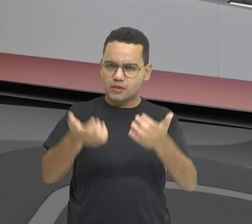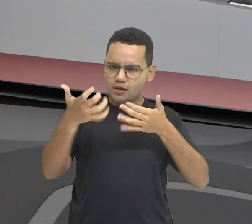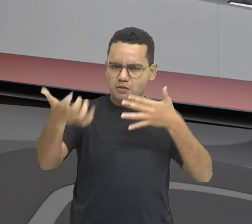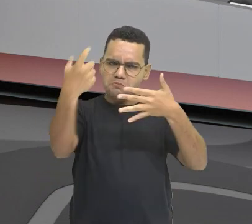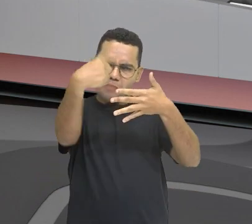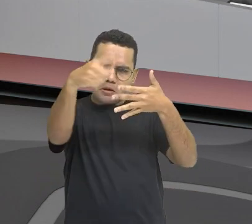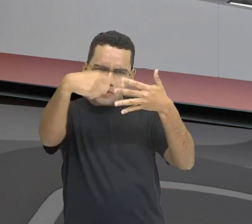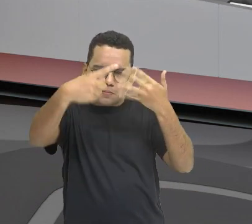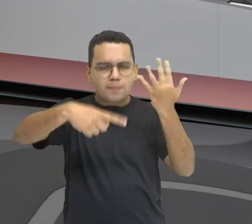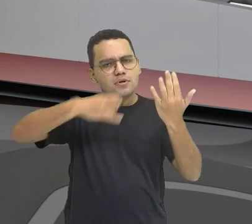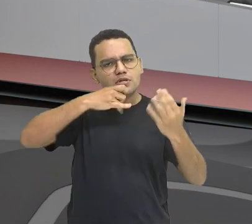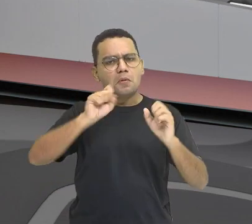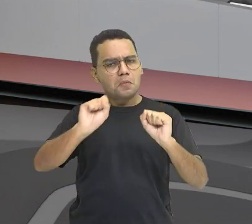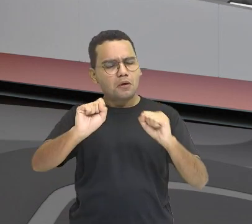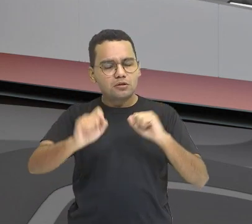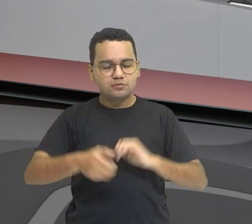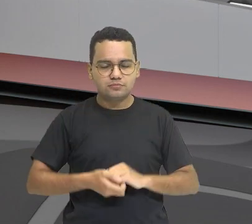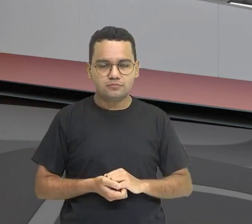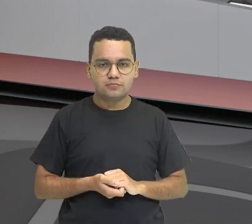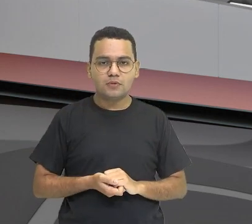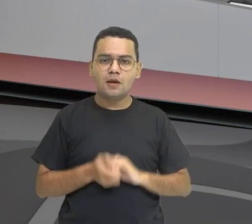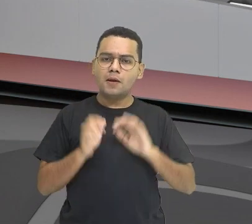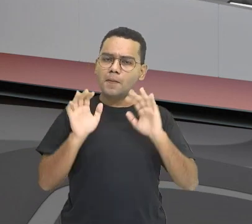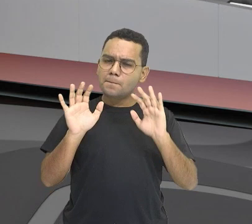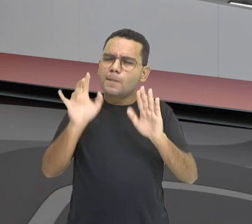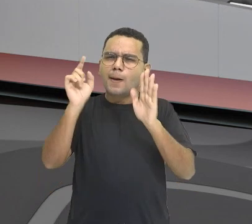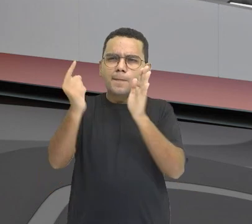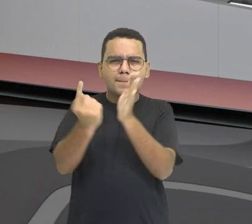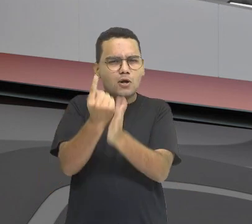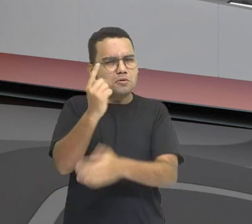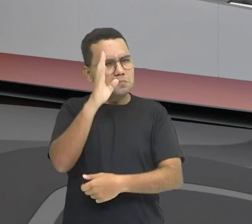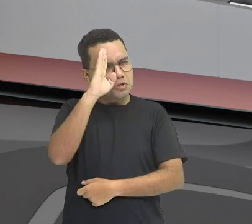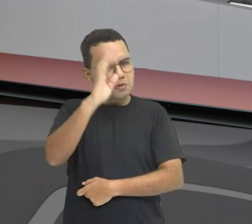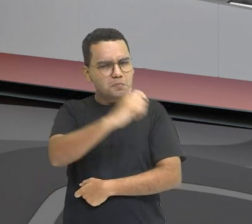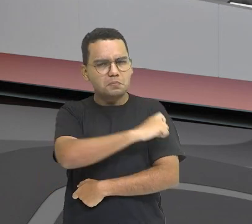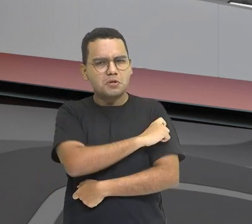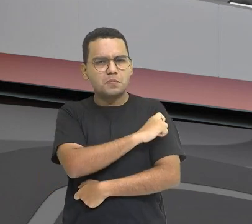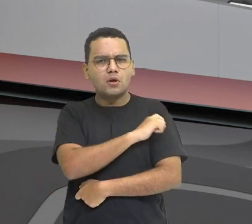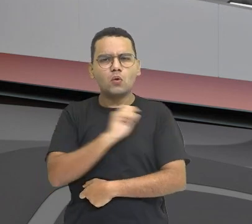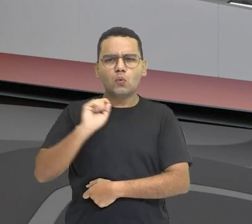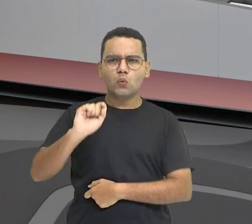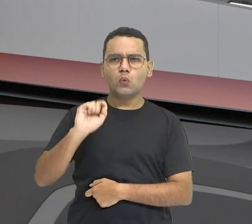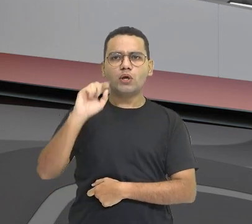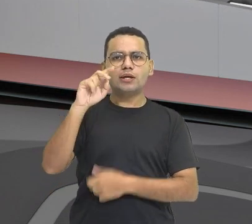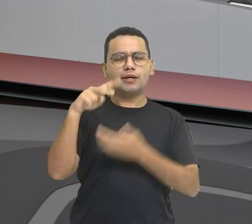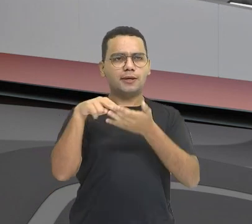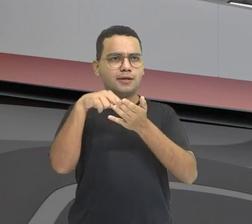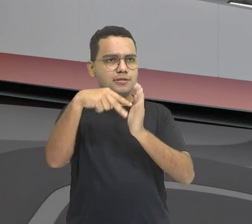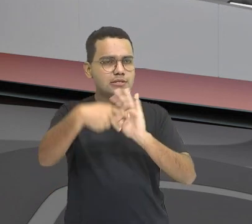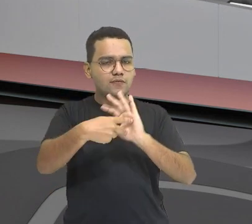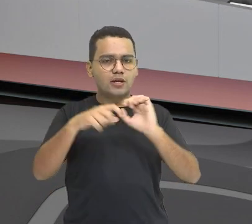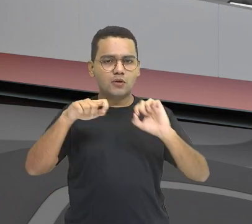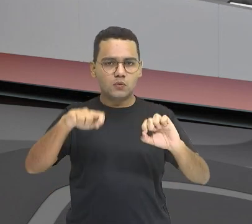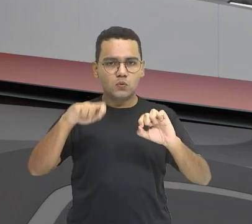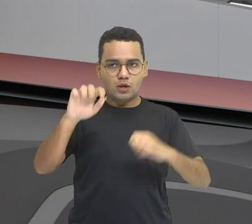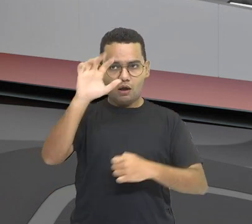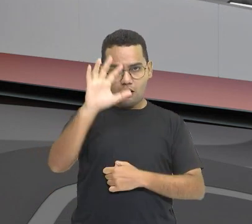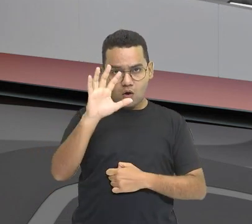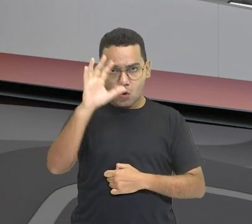outros também. Os alunos costumam perguntar para mim o seguinte: professor, o que aconteceria se nós